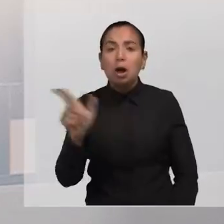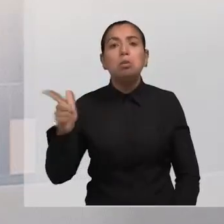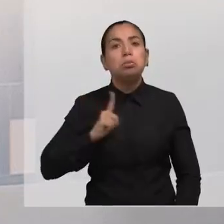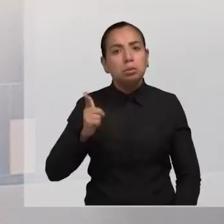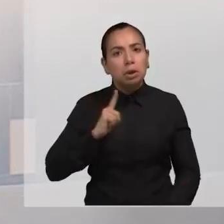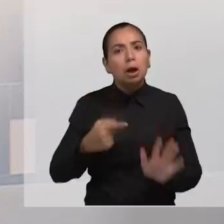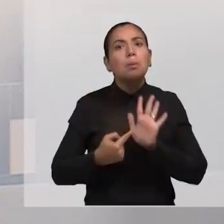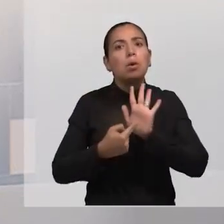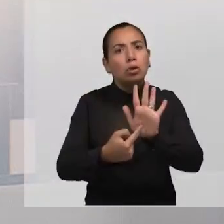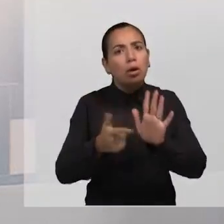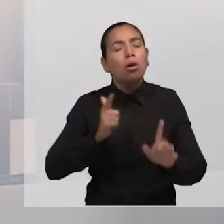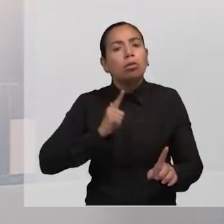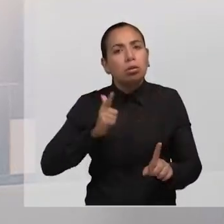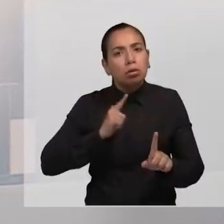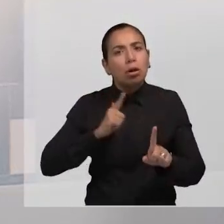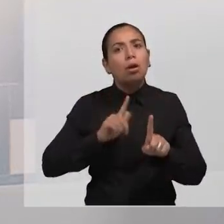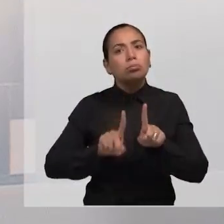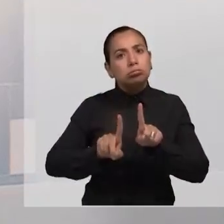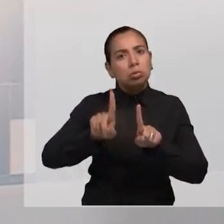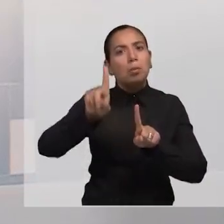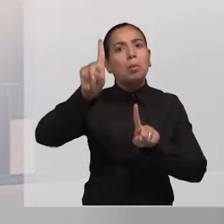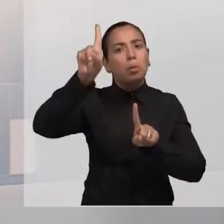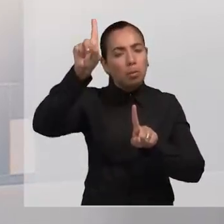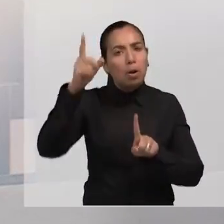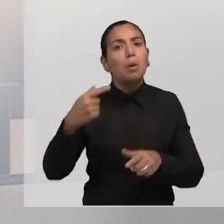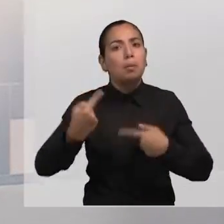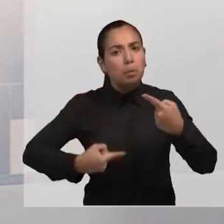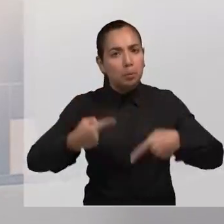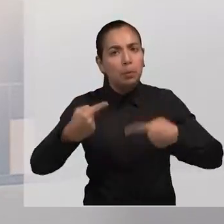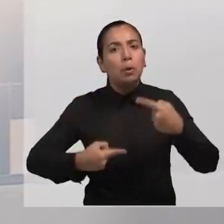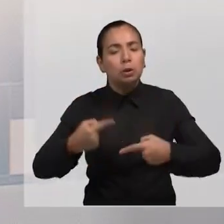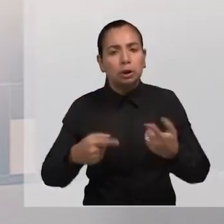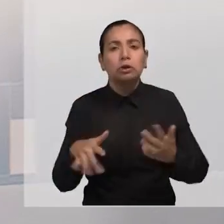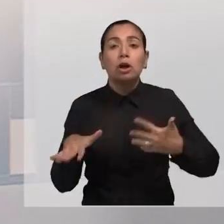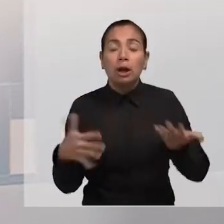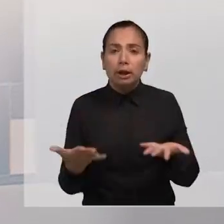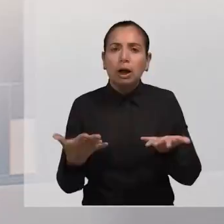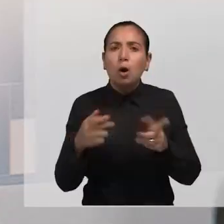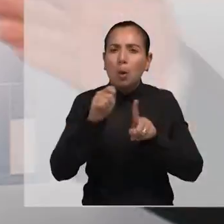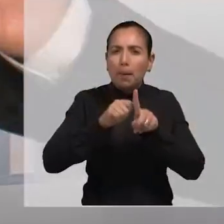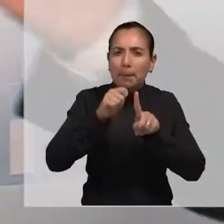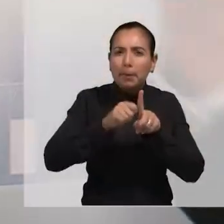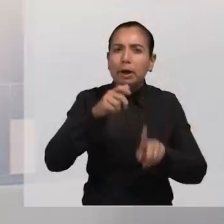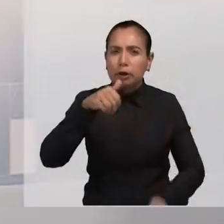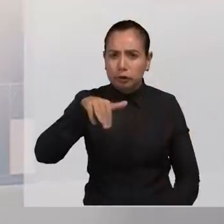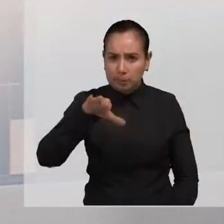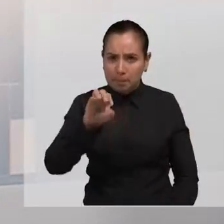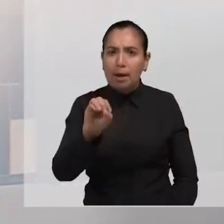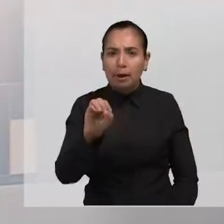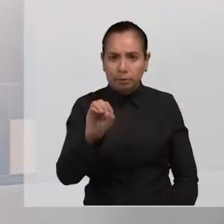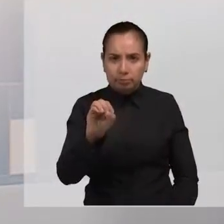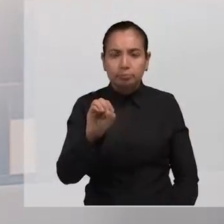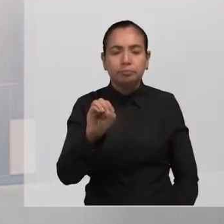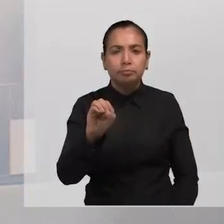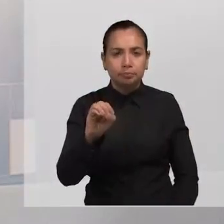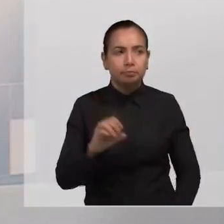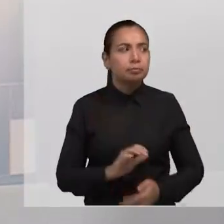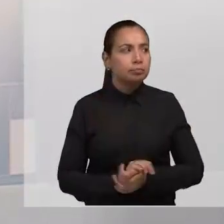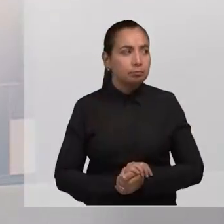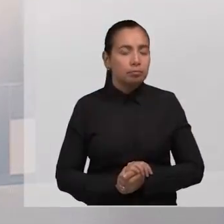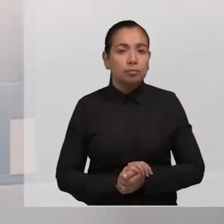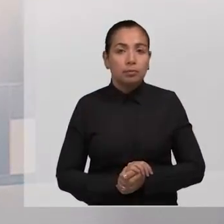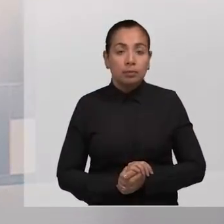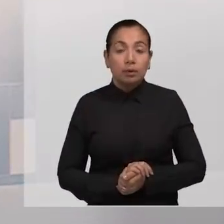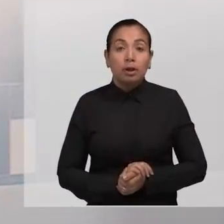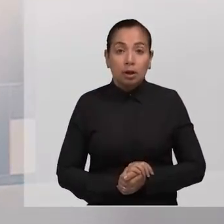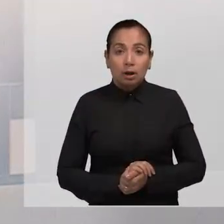que estava ganhando capital político. Adentra o mês de maio. Ele se sai bem no Roda Viva. Foi a melhor entrevista até